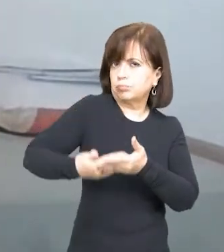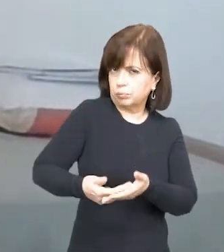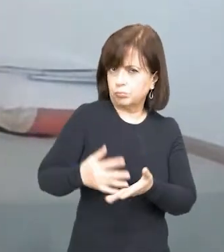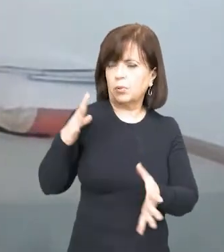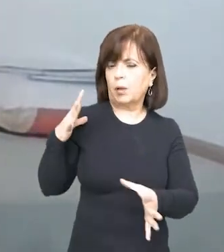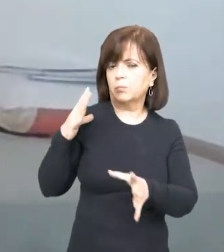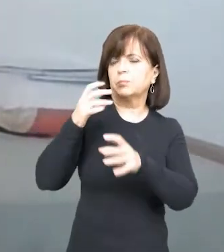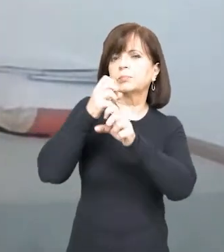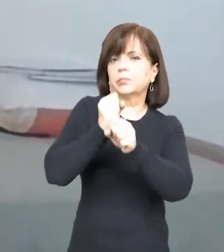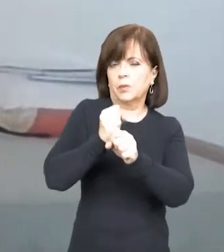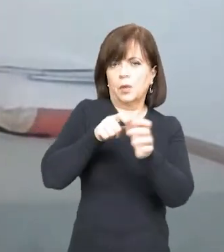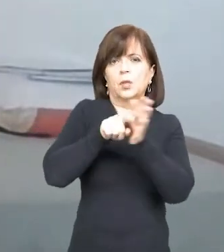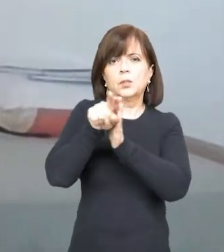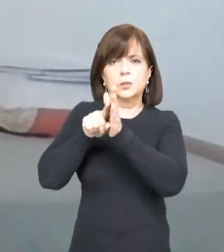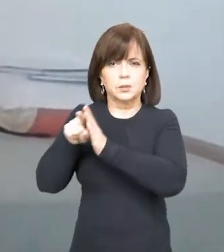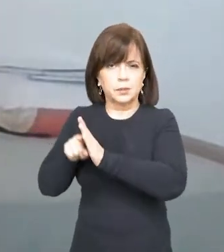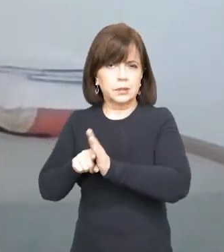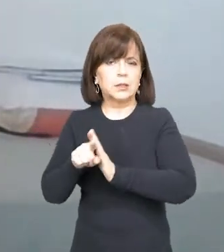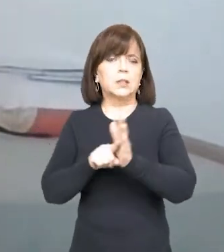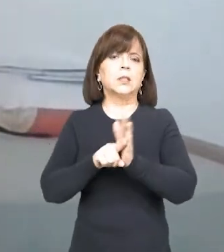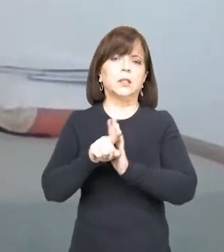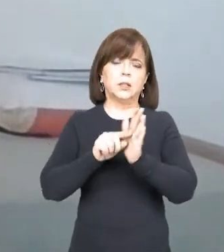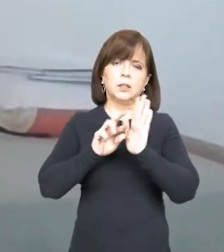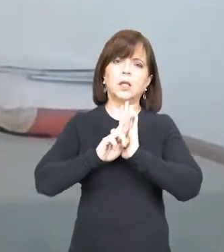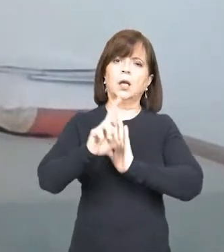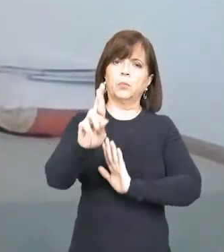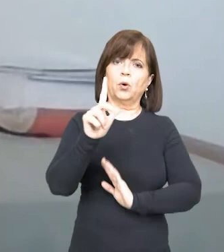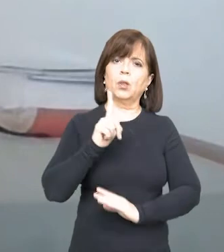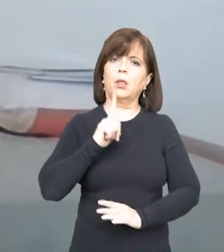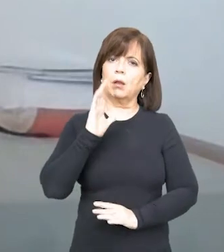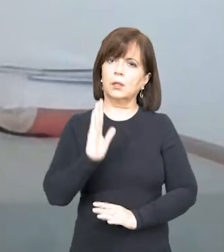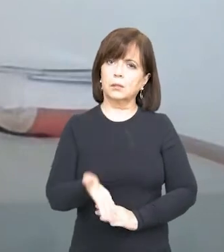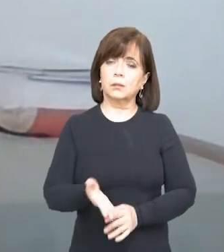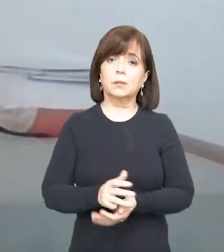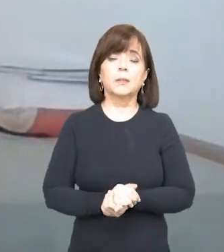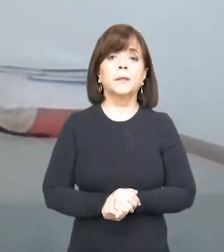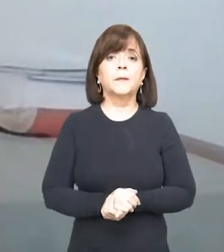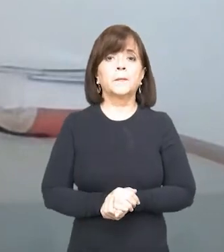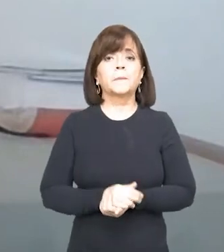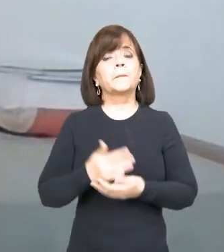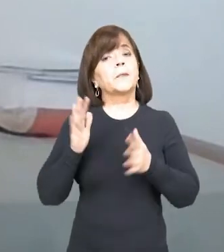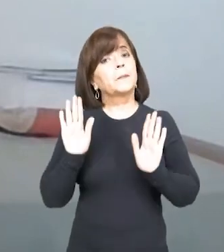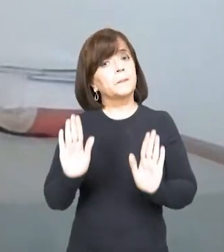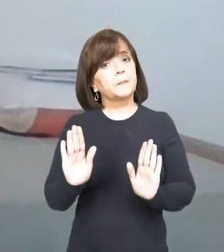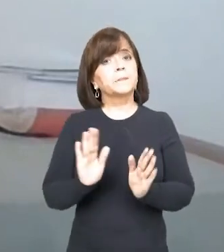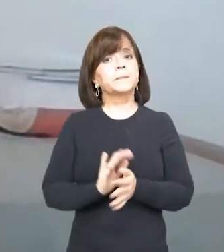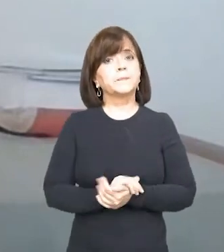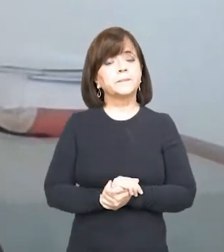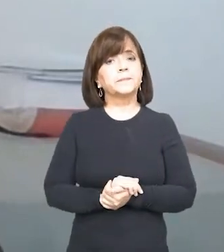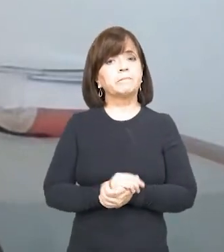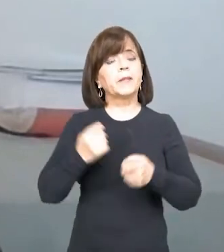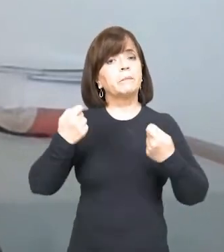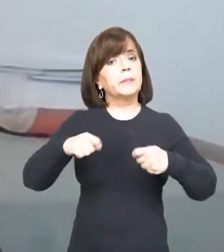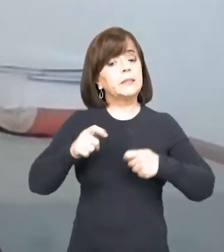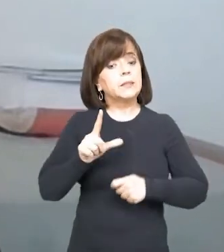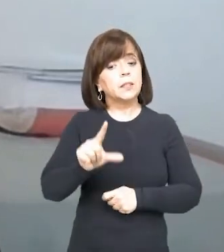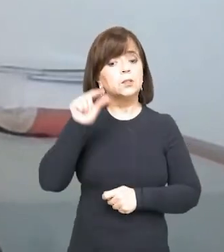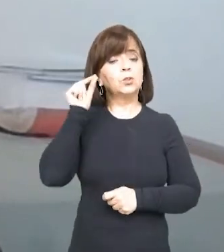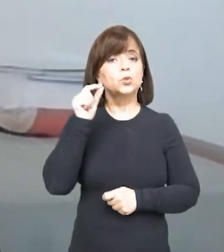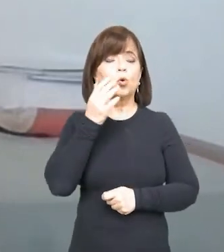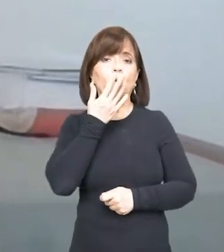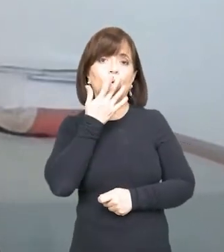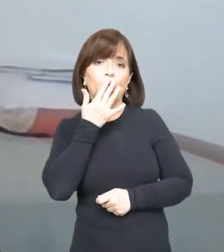ano de pandemia, né? Agora todos já conhecem um pouco mais a dinâmica da doença, mas definir se é a